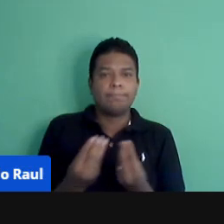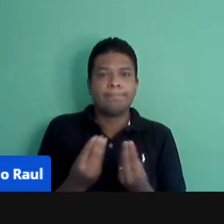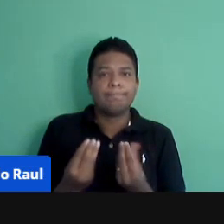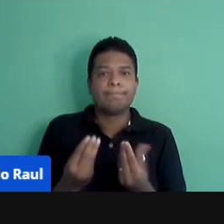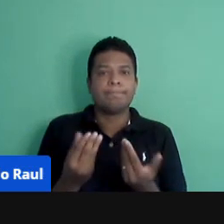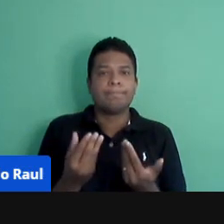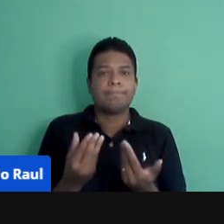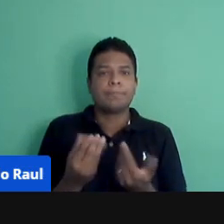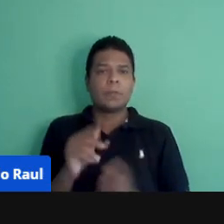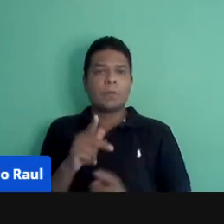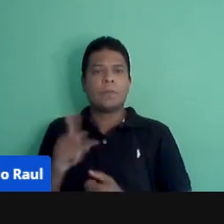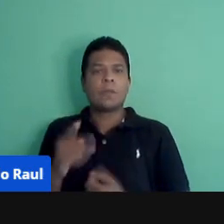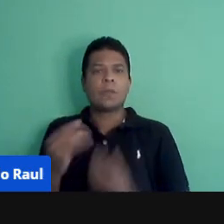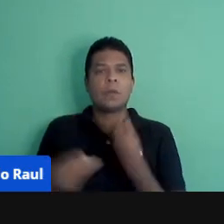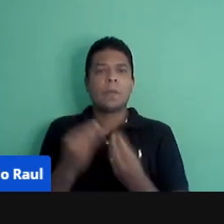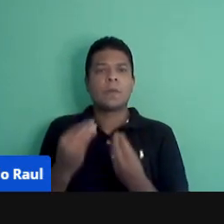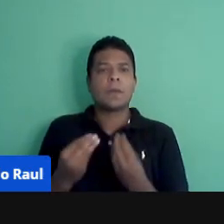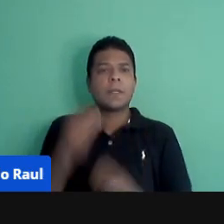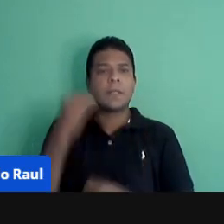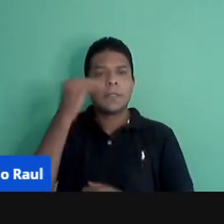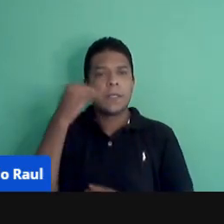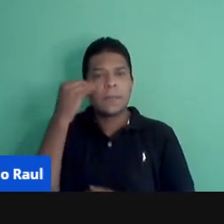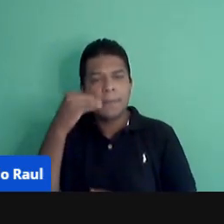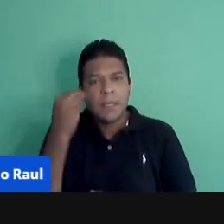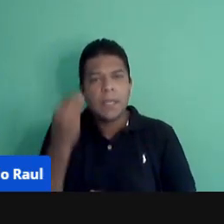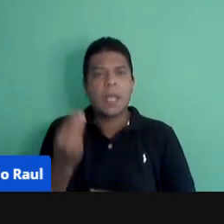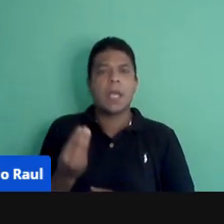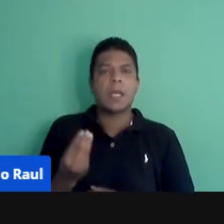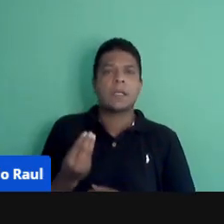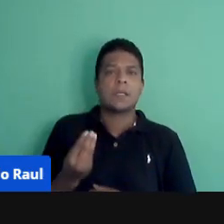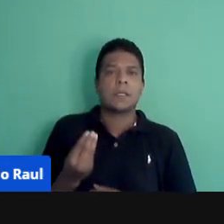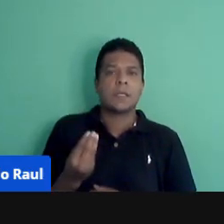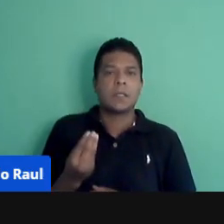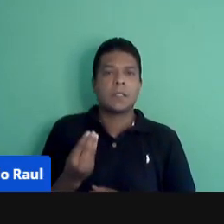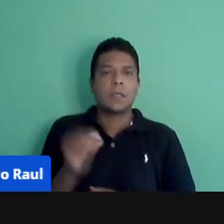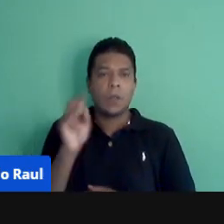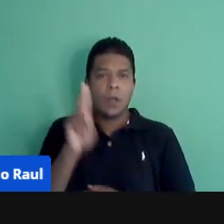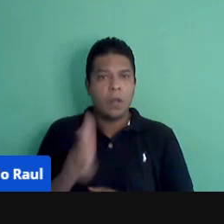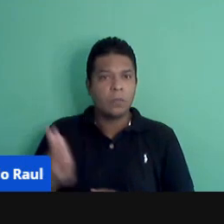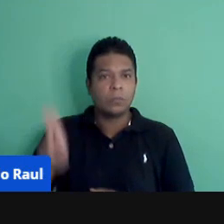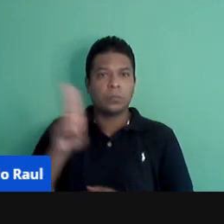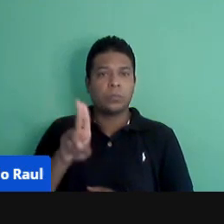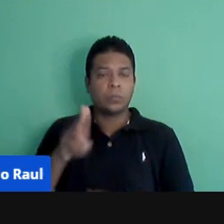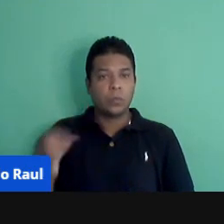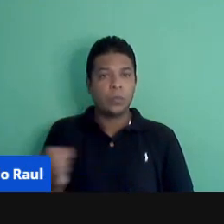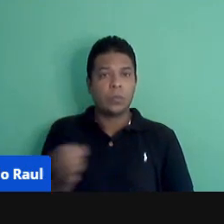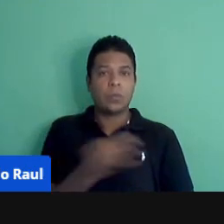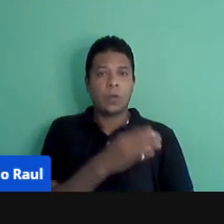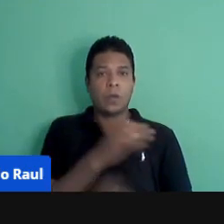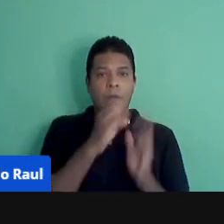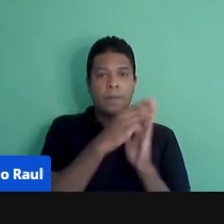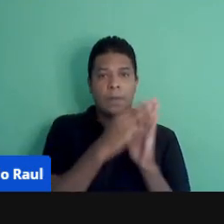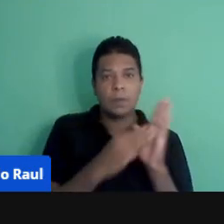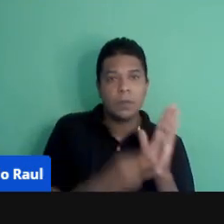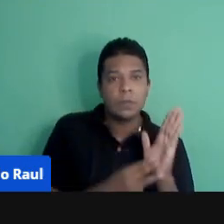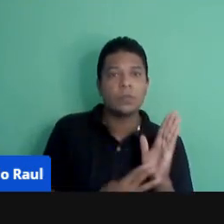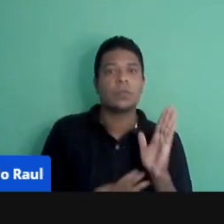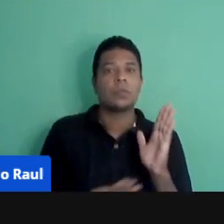Elisângela, qual foi a sua experiência em relação a isso? O que você tem adotado como novas metodologias,